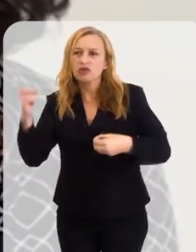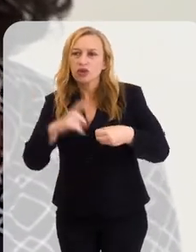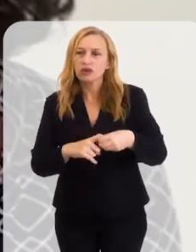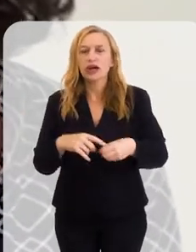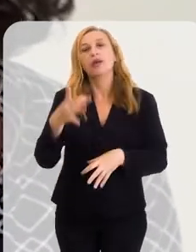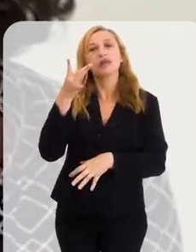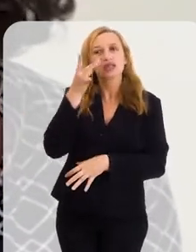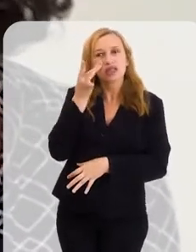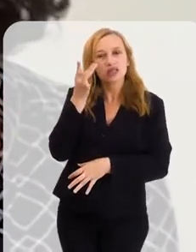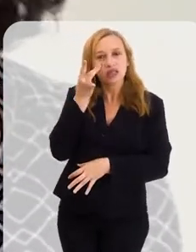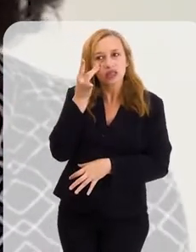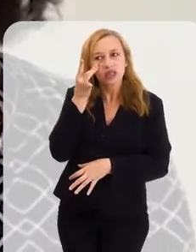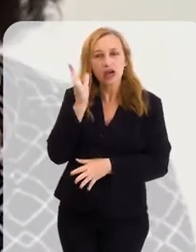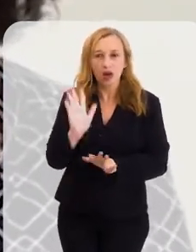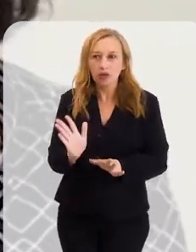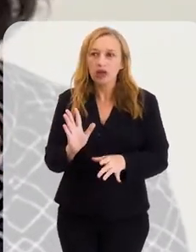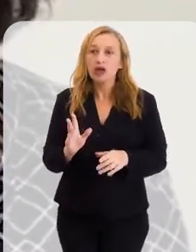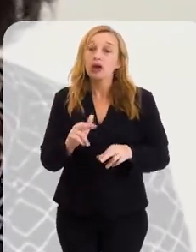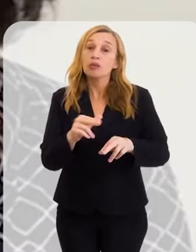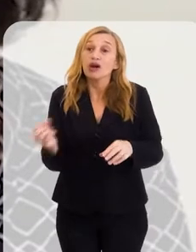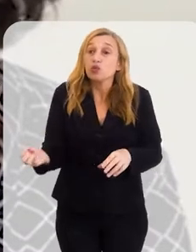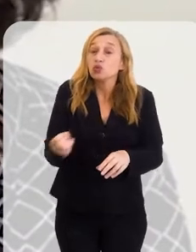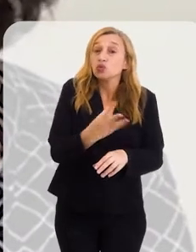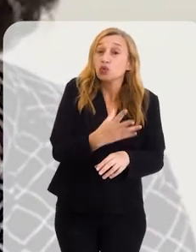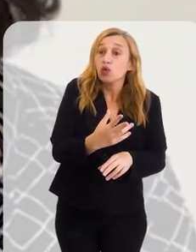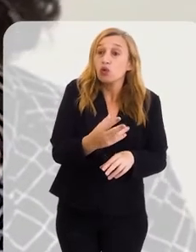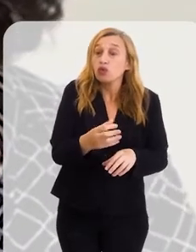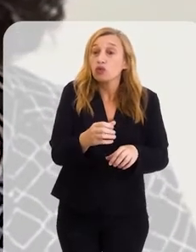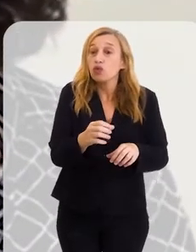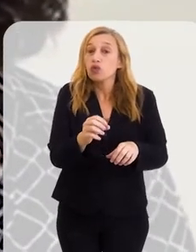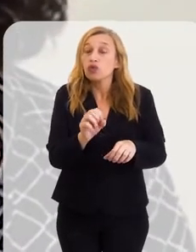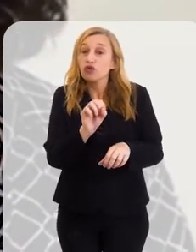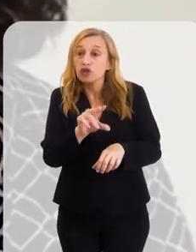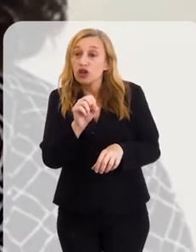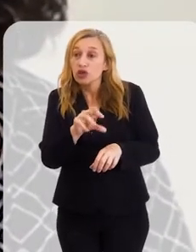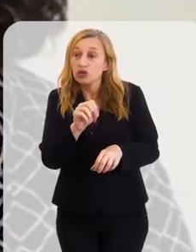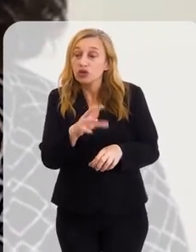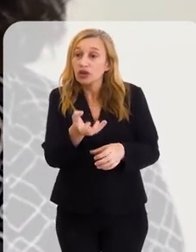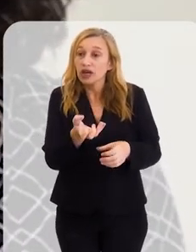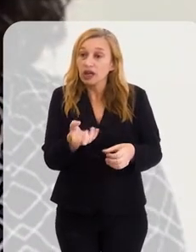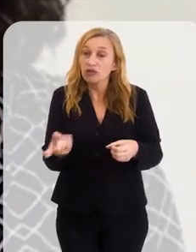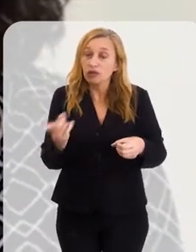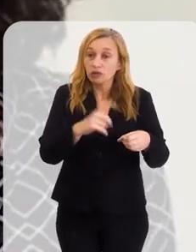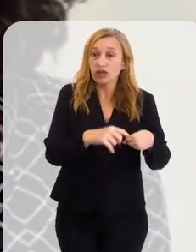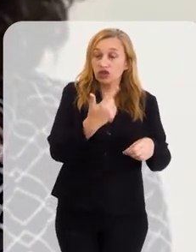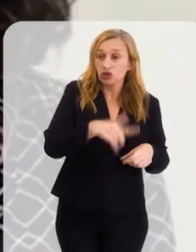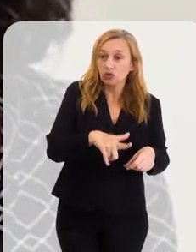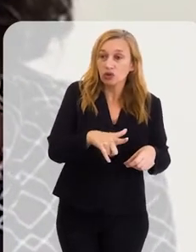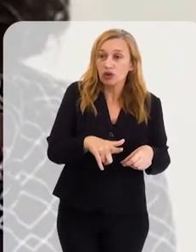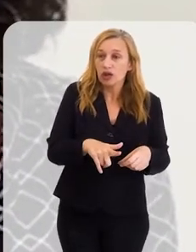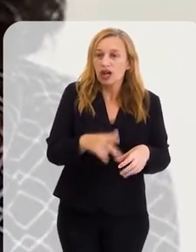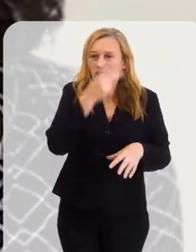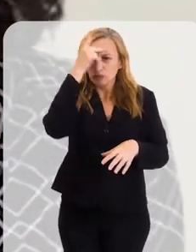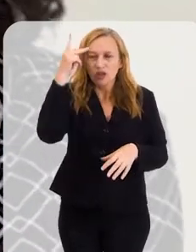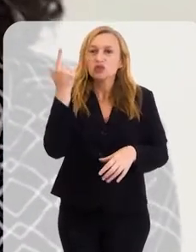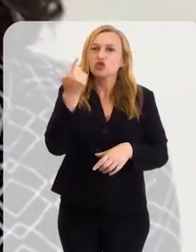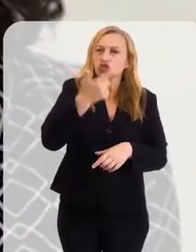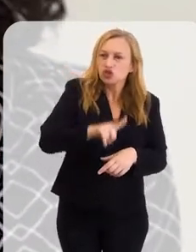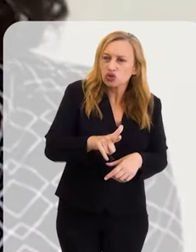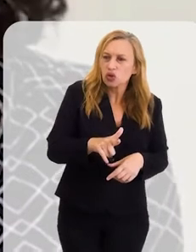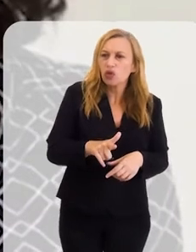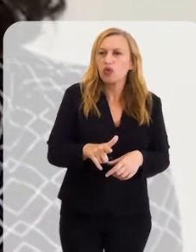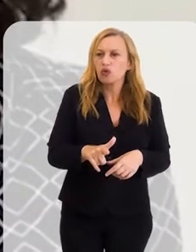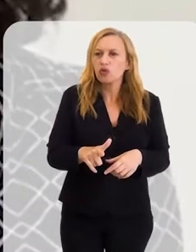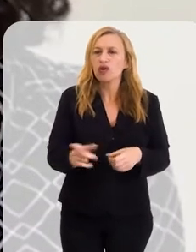o retorno ao presencial voltar atrás por conta dessa nova cepa da Ômicron. Também acaba fazendo com que as